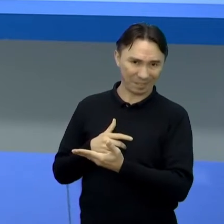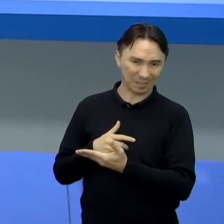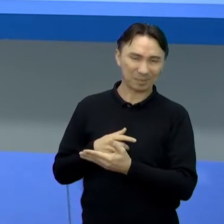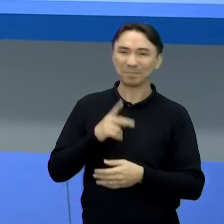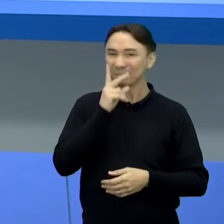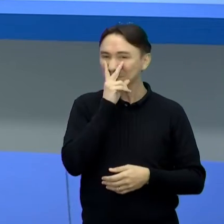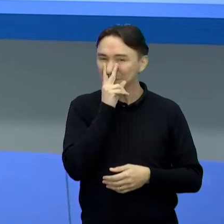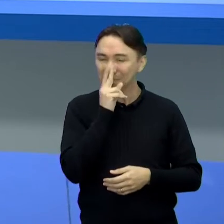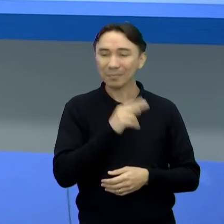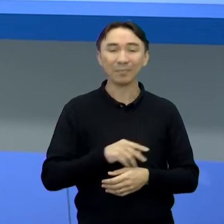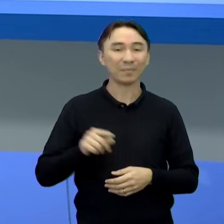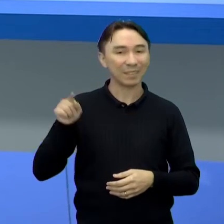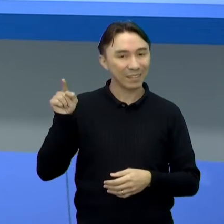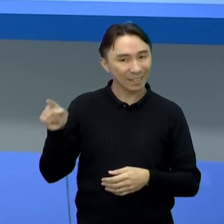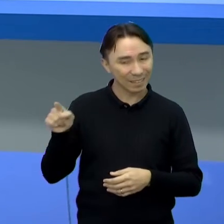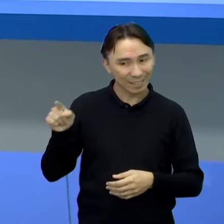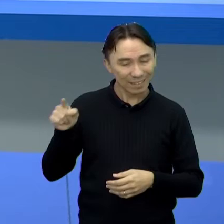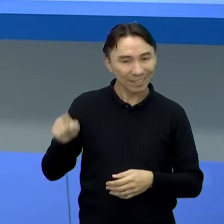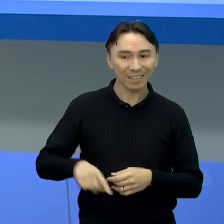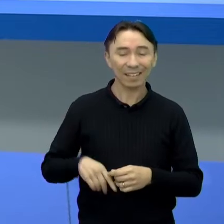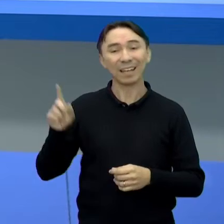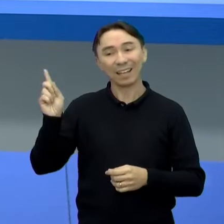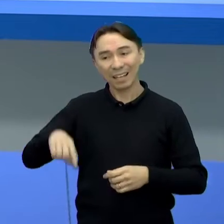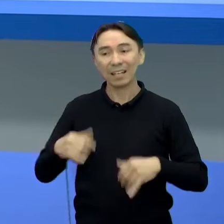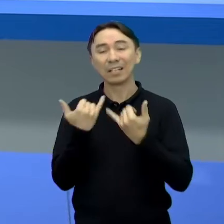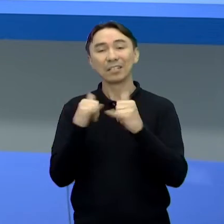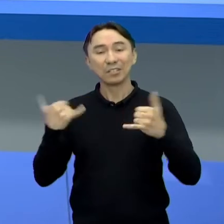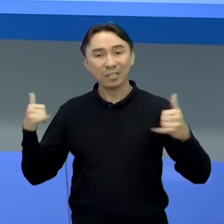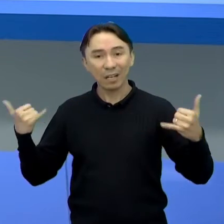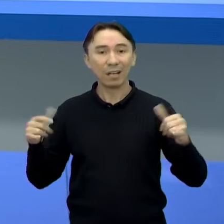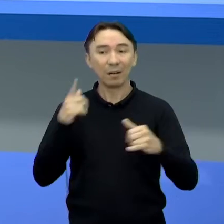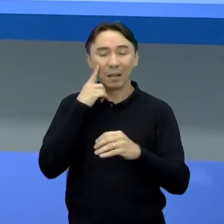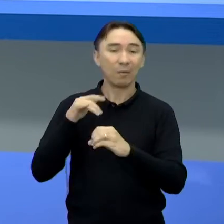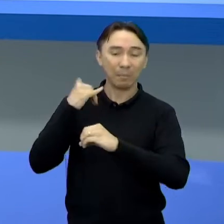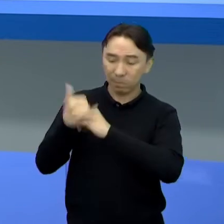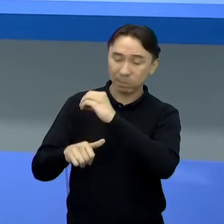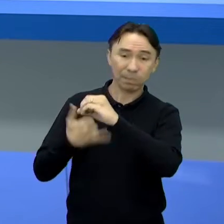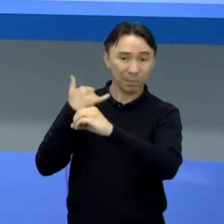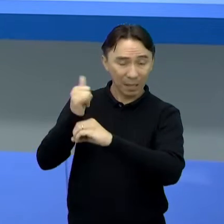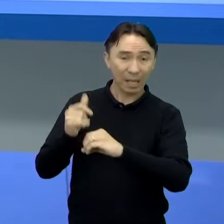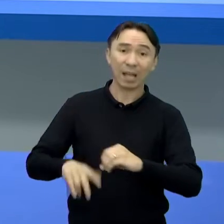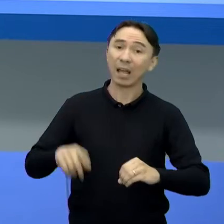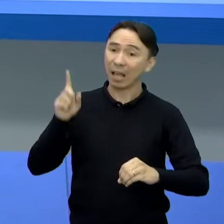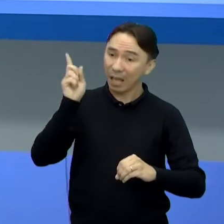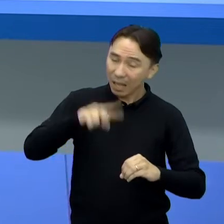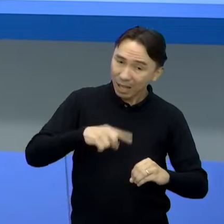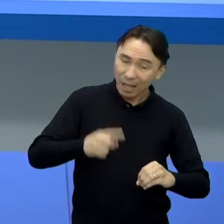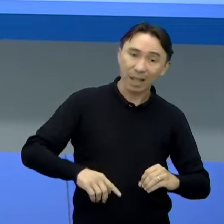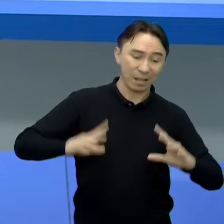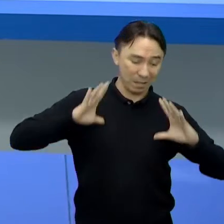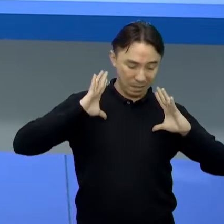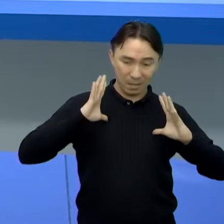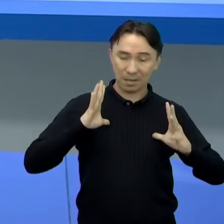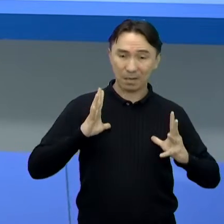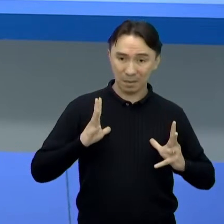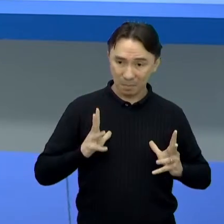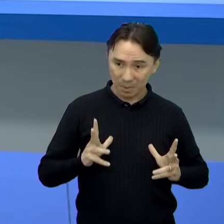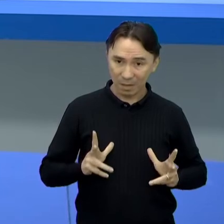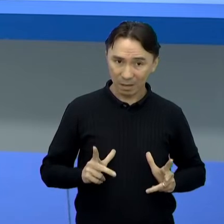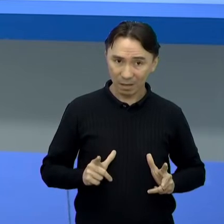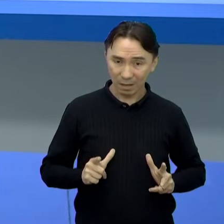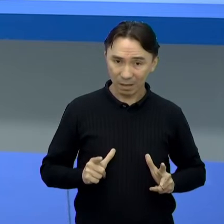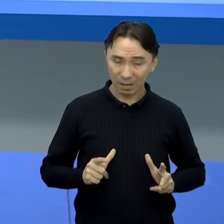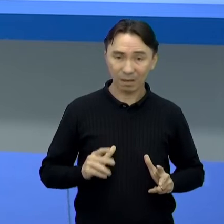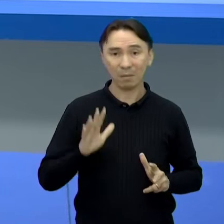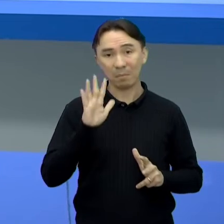estranho, mas a energia nuclear é uma energia limpa. O problema é o que resta, né, o rejeito desse processo, que é armazenado ali de